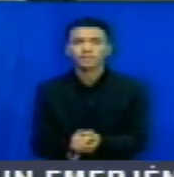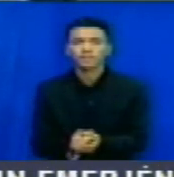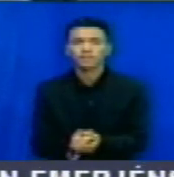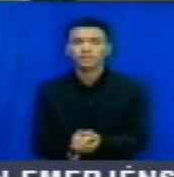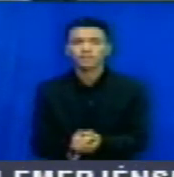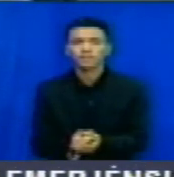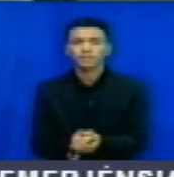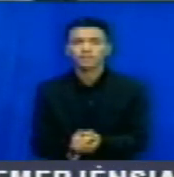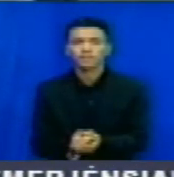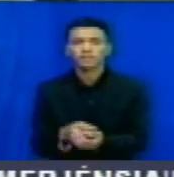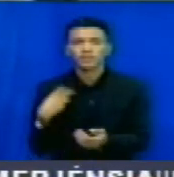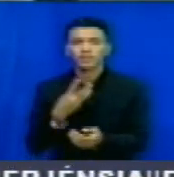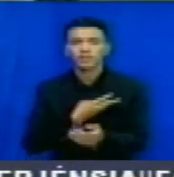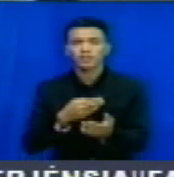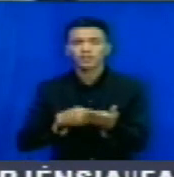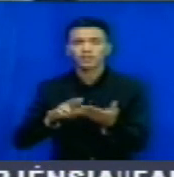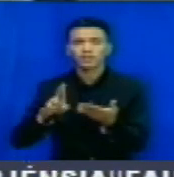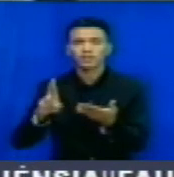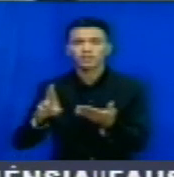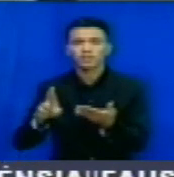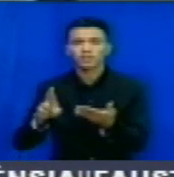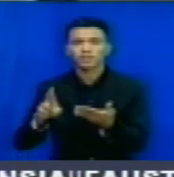STI e te registro